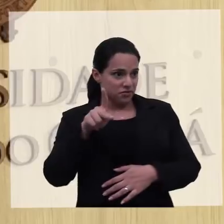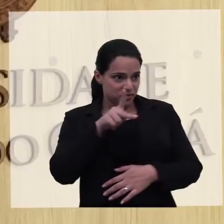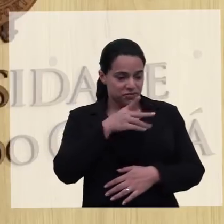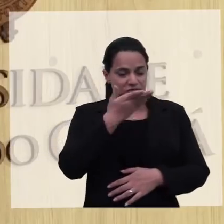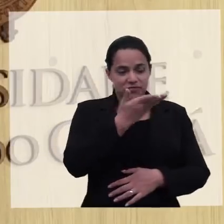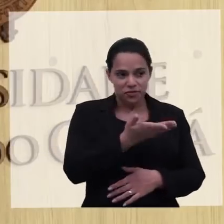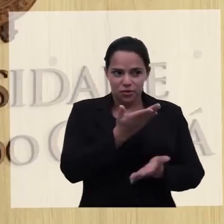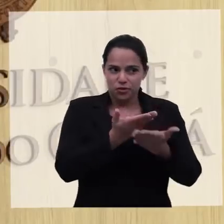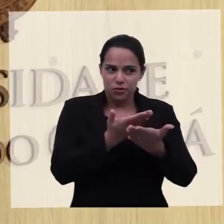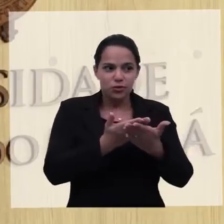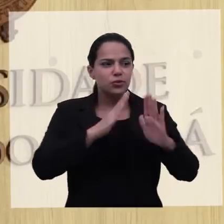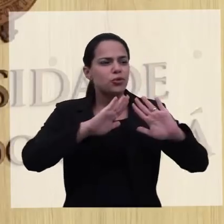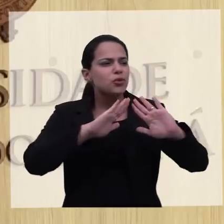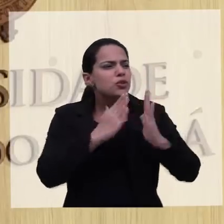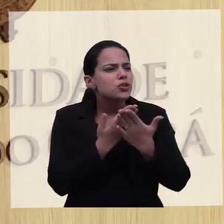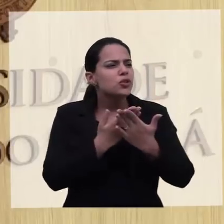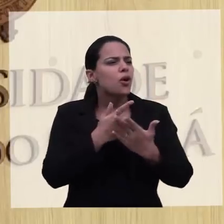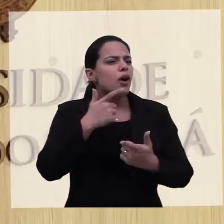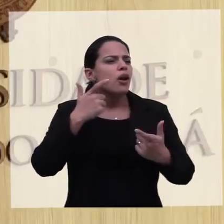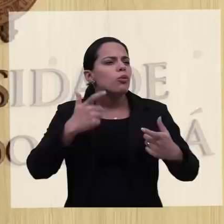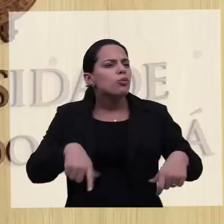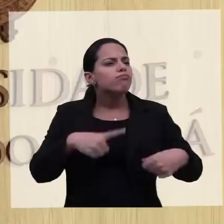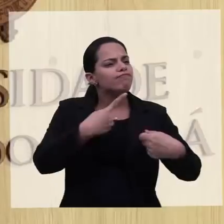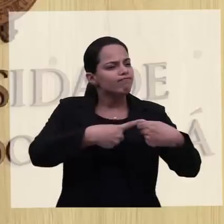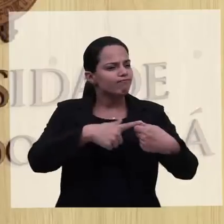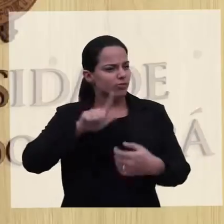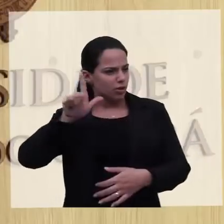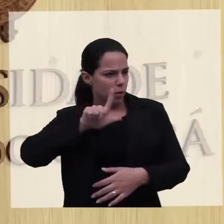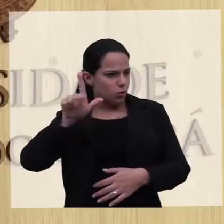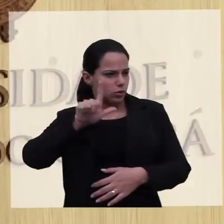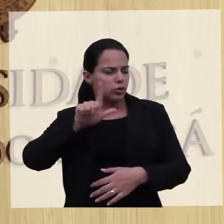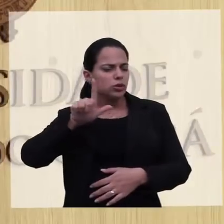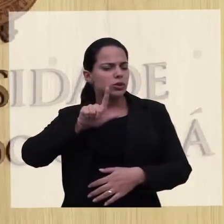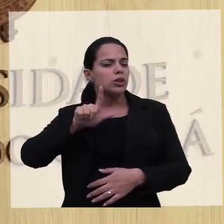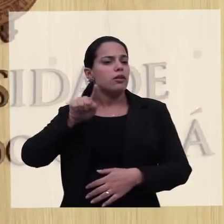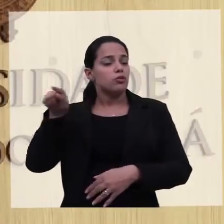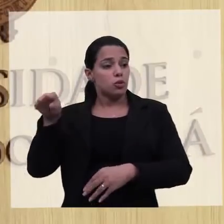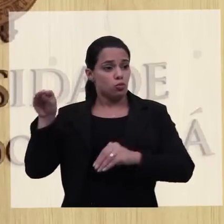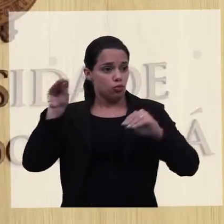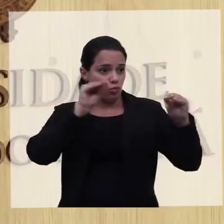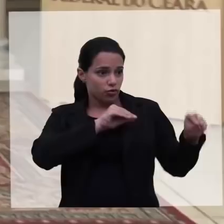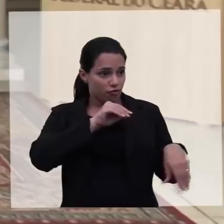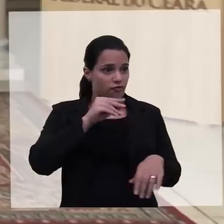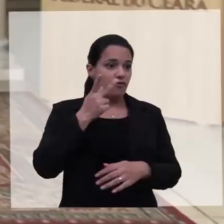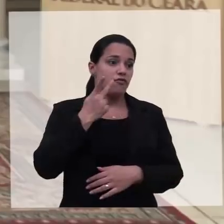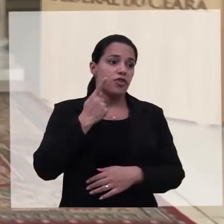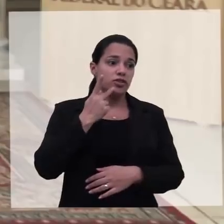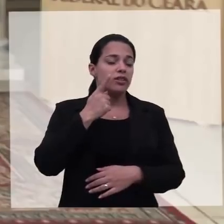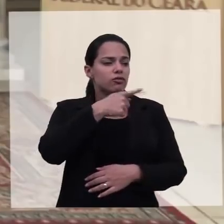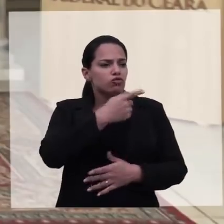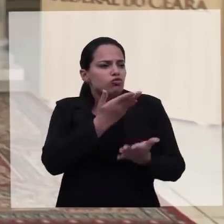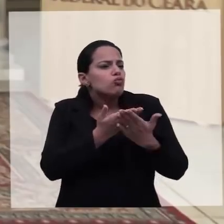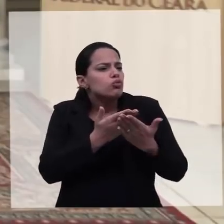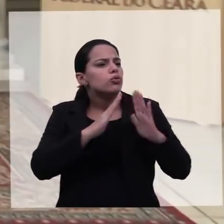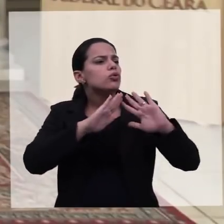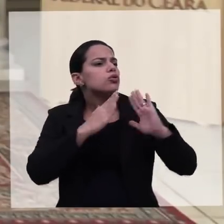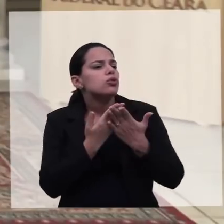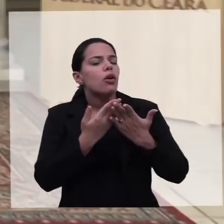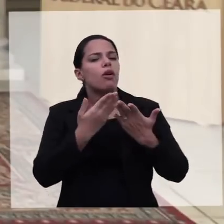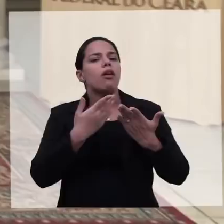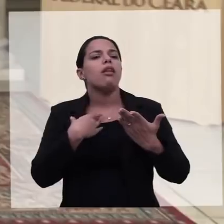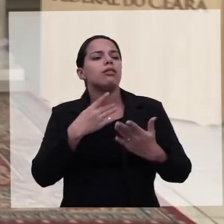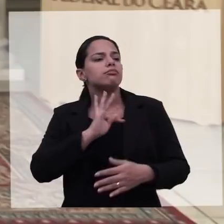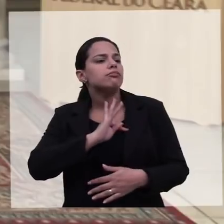Professora, a senhora estudou numa escola lá em Limoeiro, uma escola bem tradicional, e depois, quando veio aqui para Fortaleza, veio para a escola técnica, que hoje é o IFCE. Como